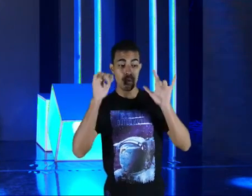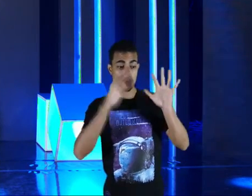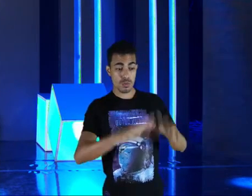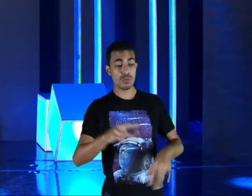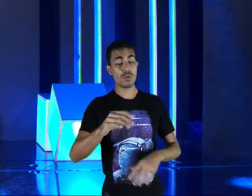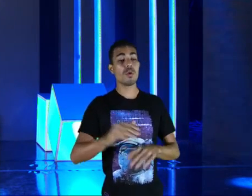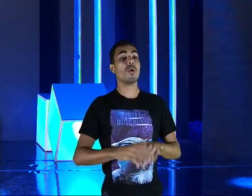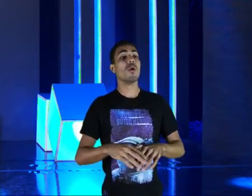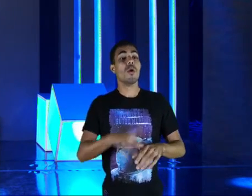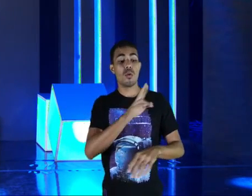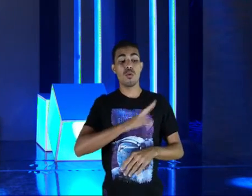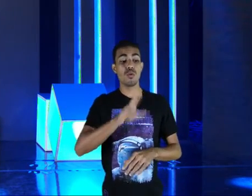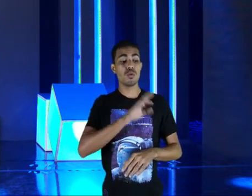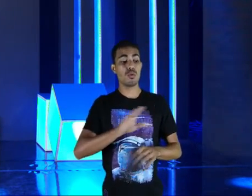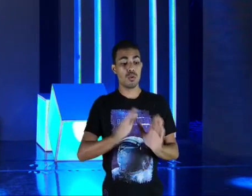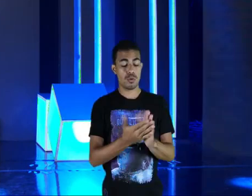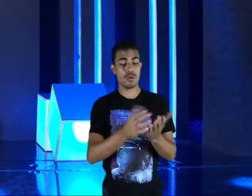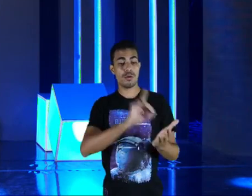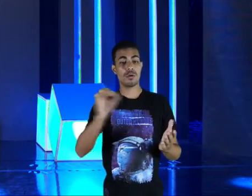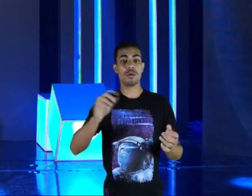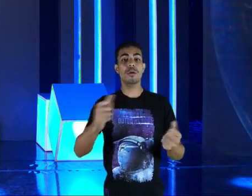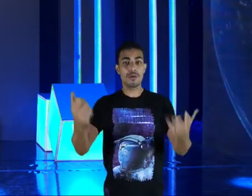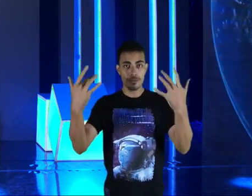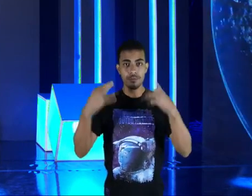abrir a palavra de Deus e nos abençoe.